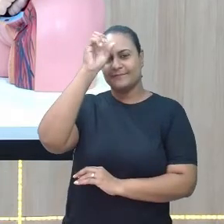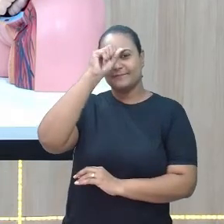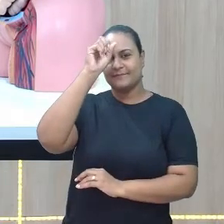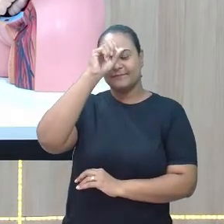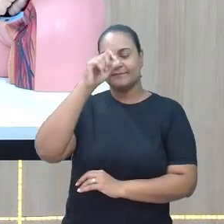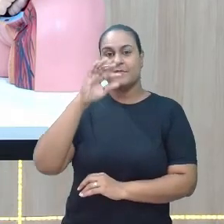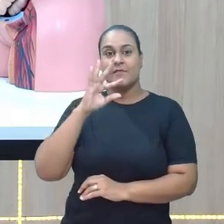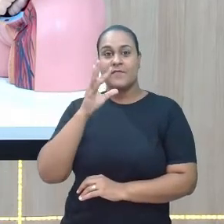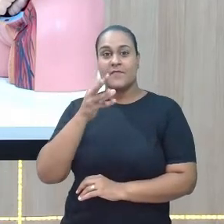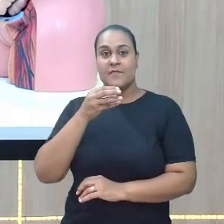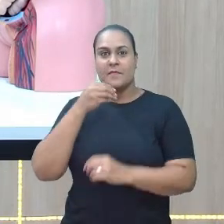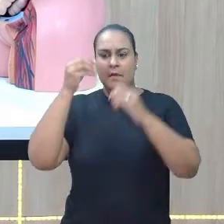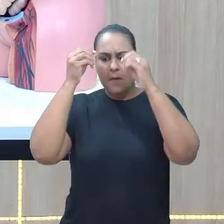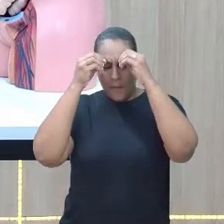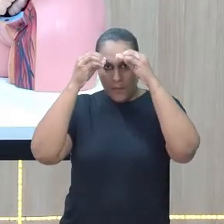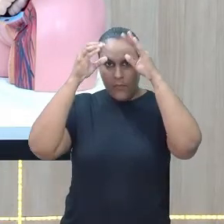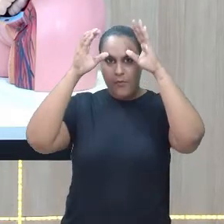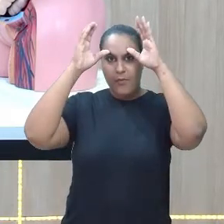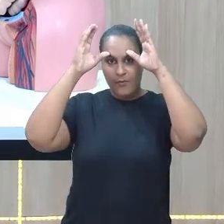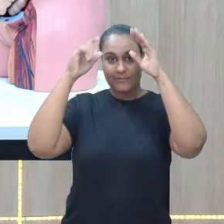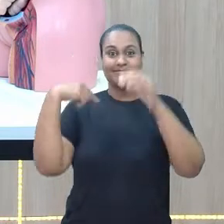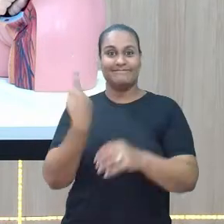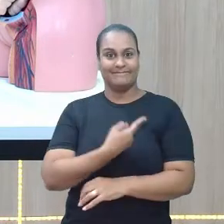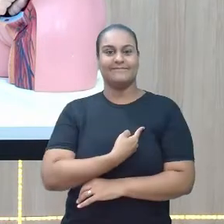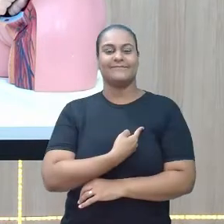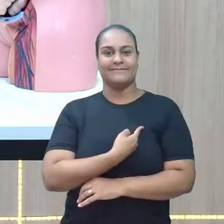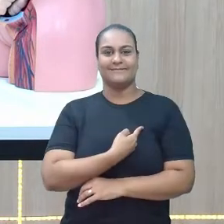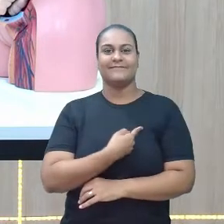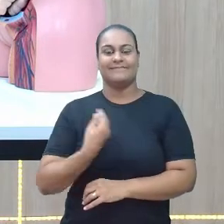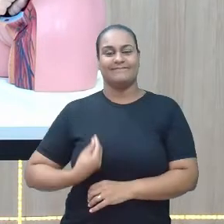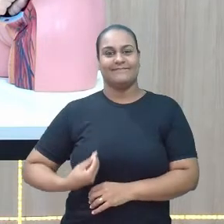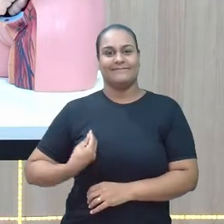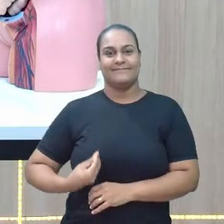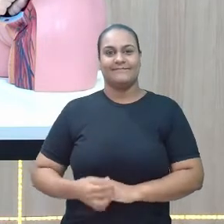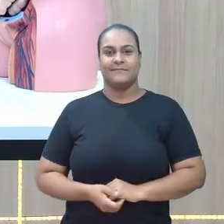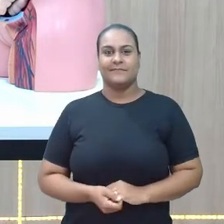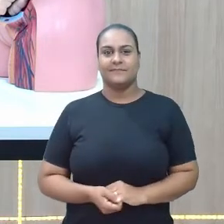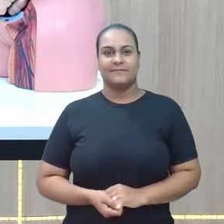mais conhecimento, abrir novos horizontes para a nossa vida.